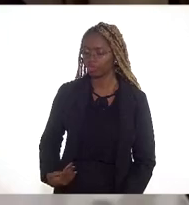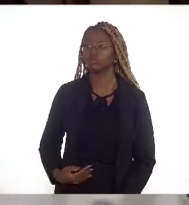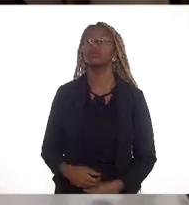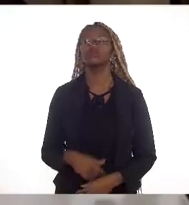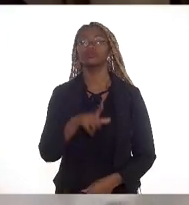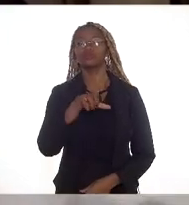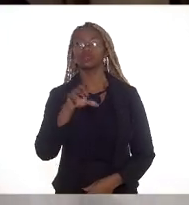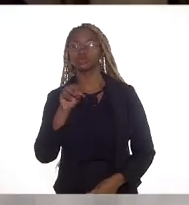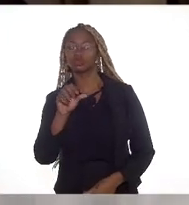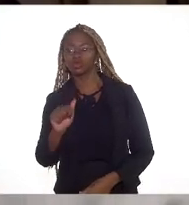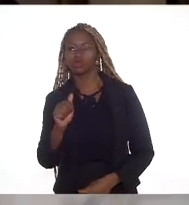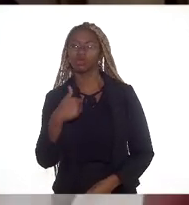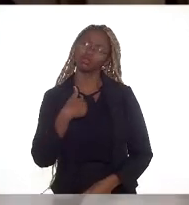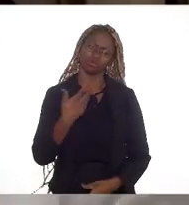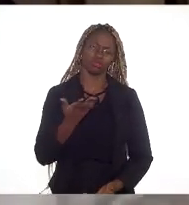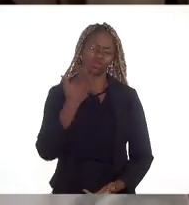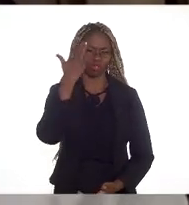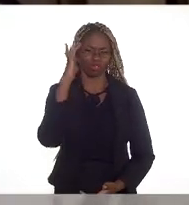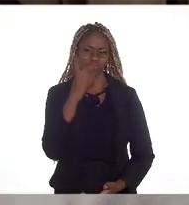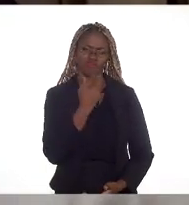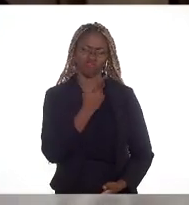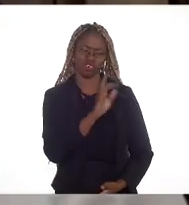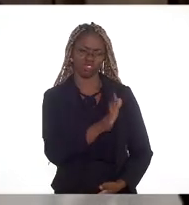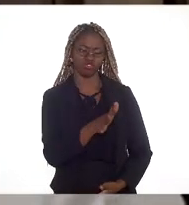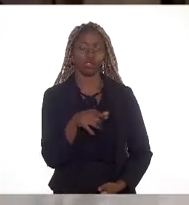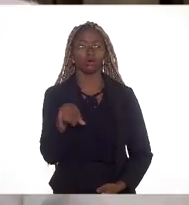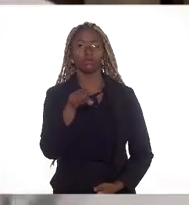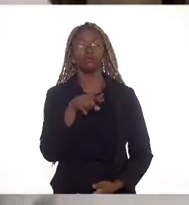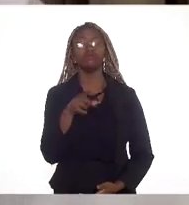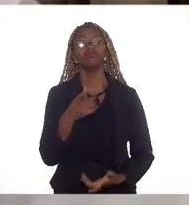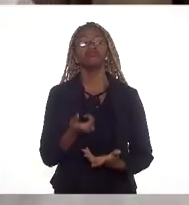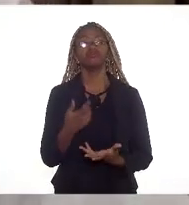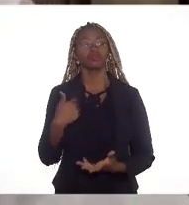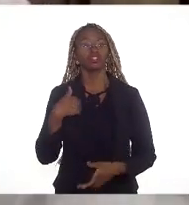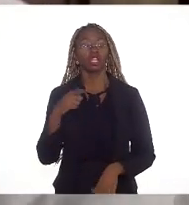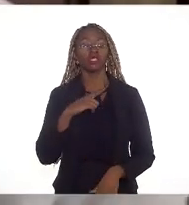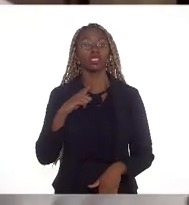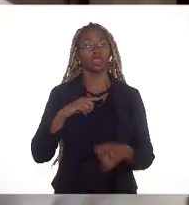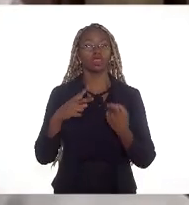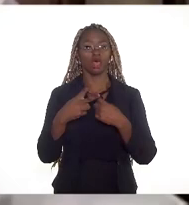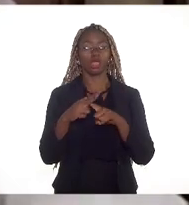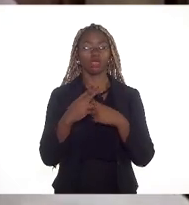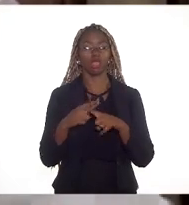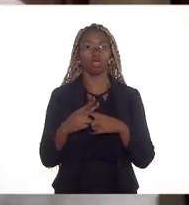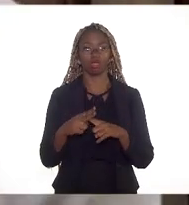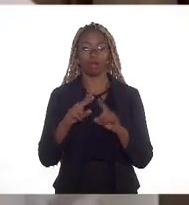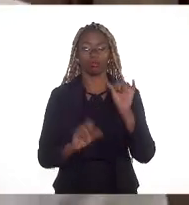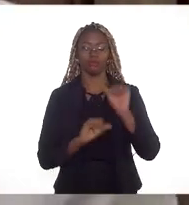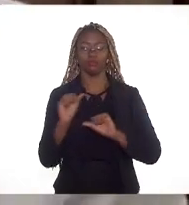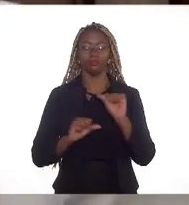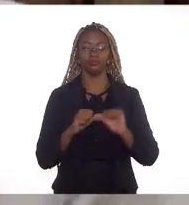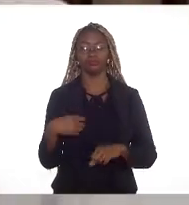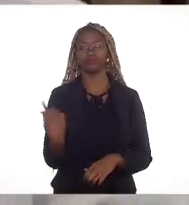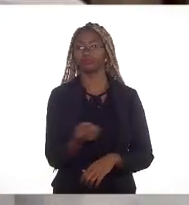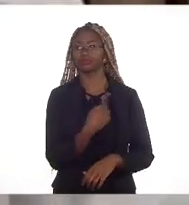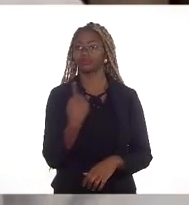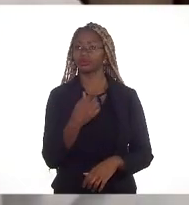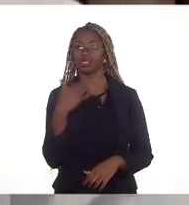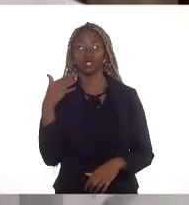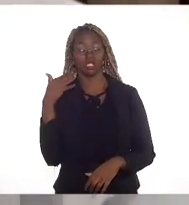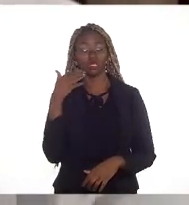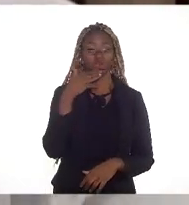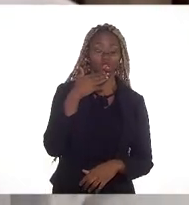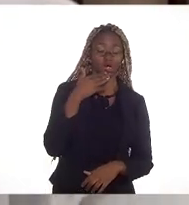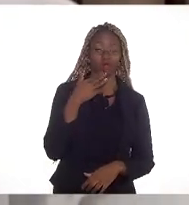muito provavelmente, como eu já havia dito, a gente vai ter essa alteração. O nosso déficit